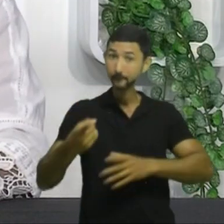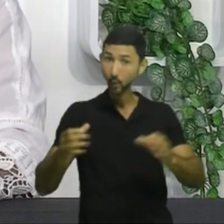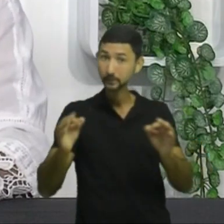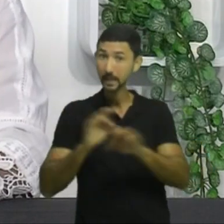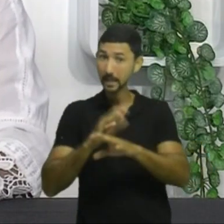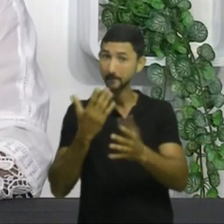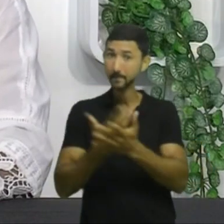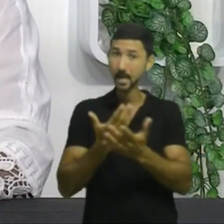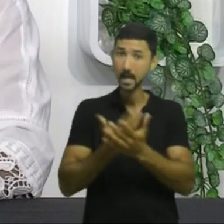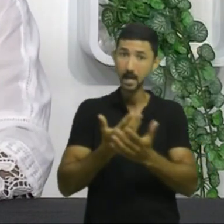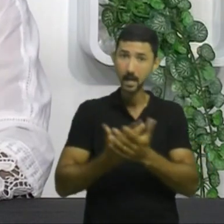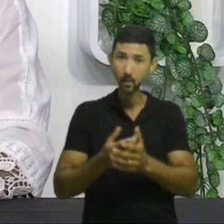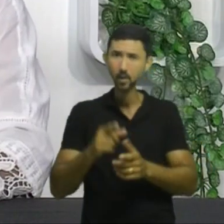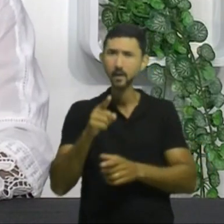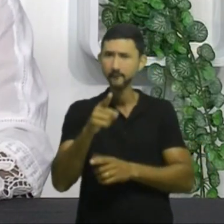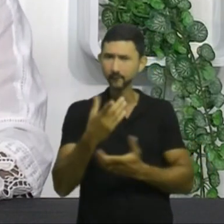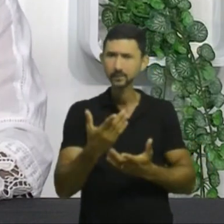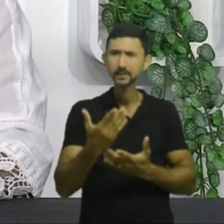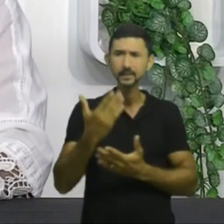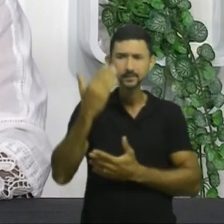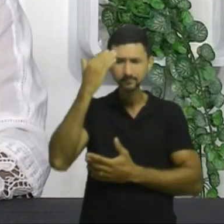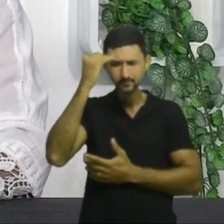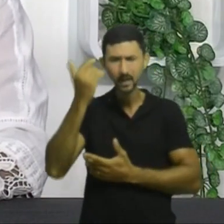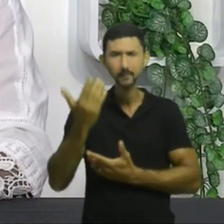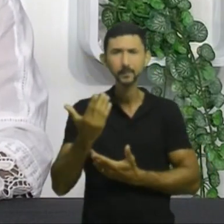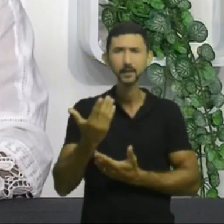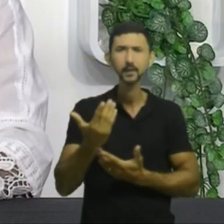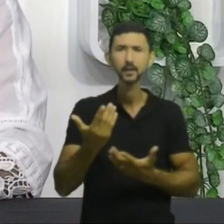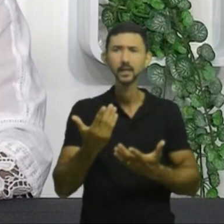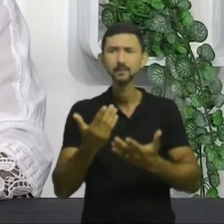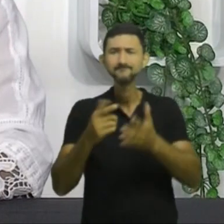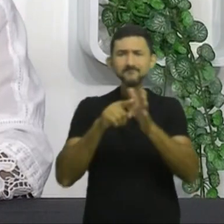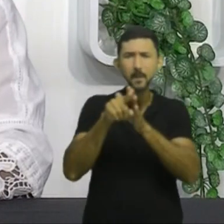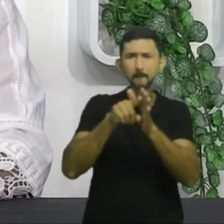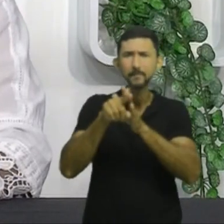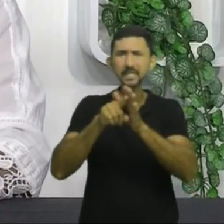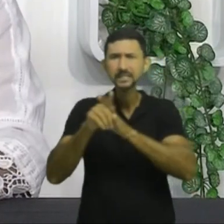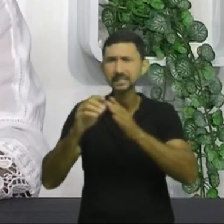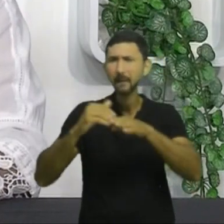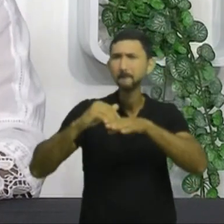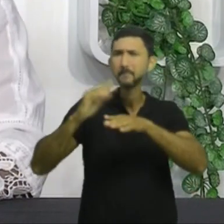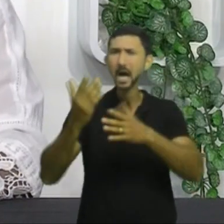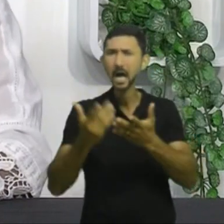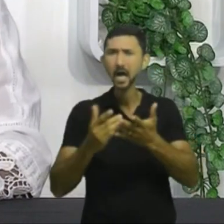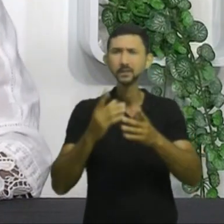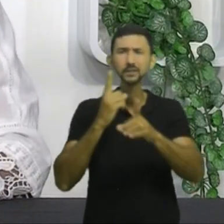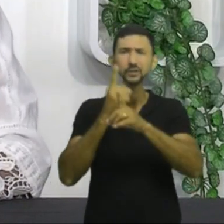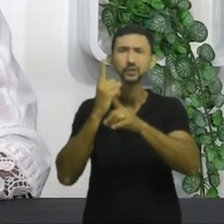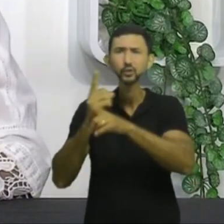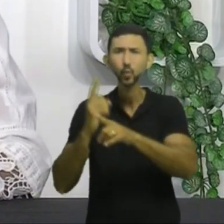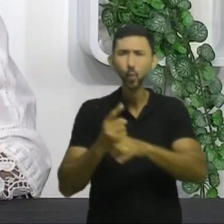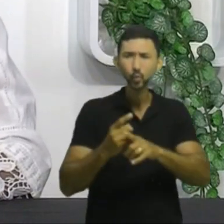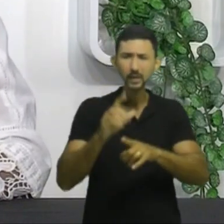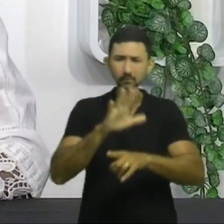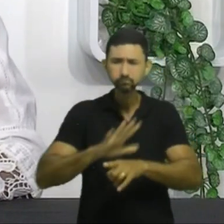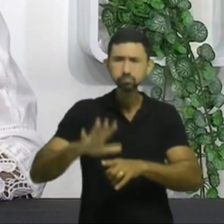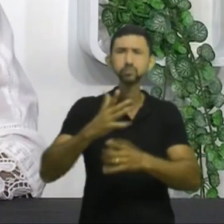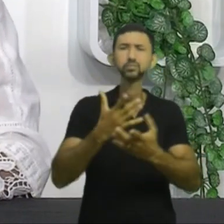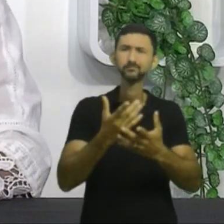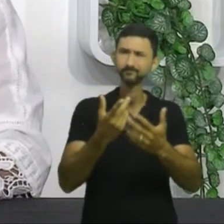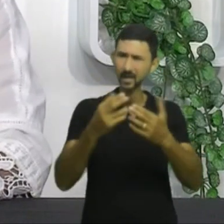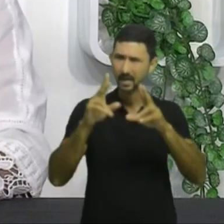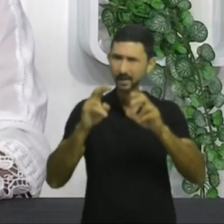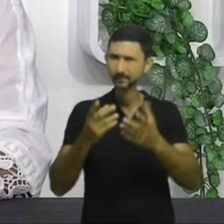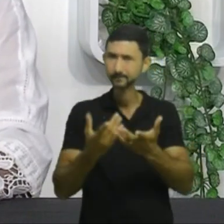essas aulas, vocês vão poder pesquisar mais, encontrar mais acerca deles.